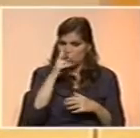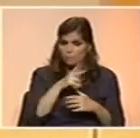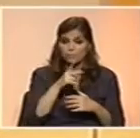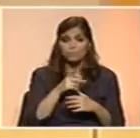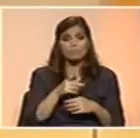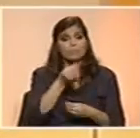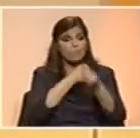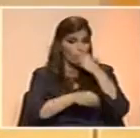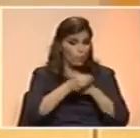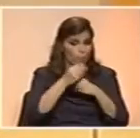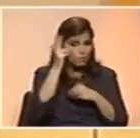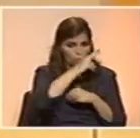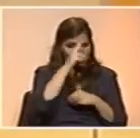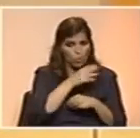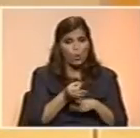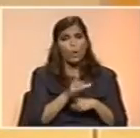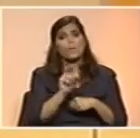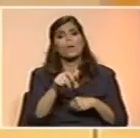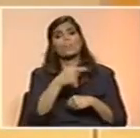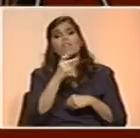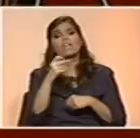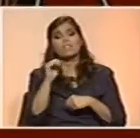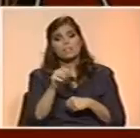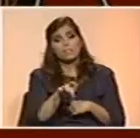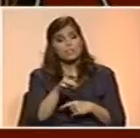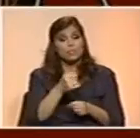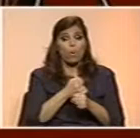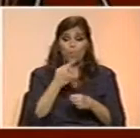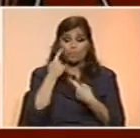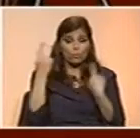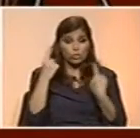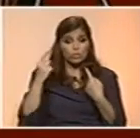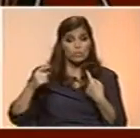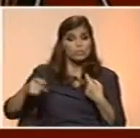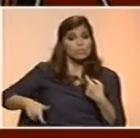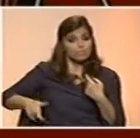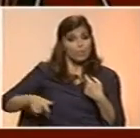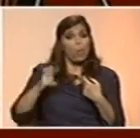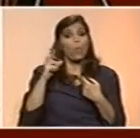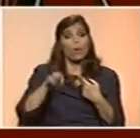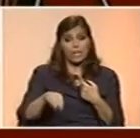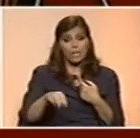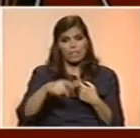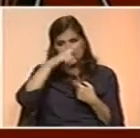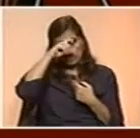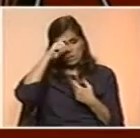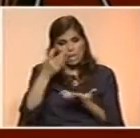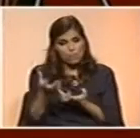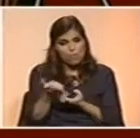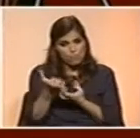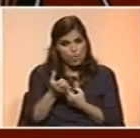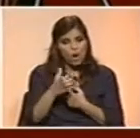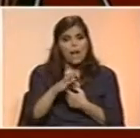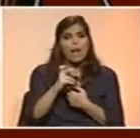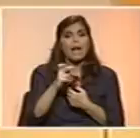ingerir excesso de proteínas. E o que é que isto significa? Significa, por exemplo, que o rim vai ter muito mais dificuldade em reabsorver o cálcio. Ou seja, se